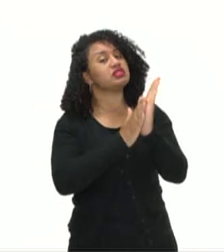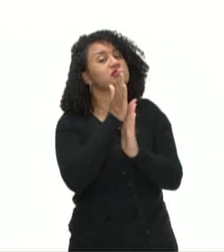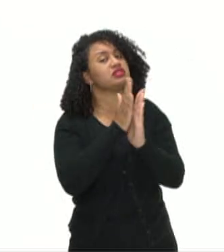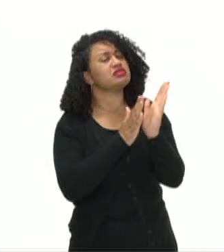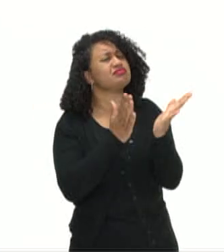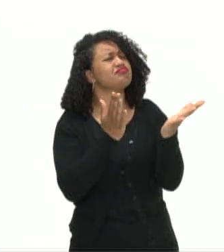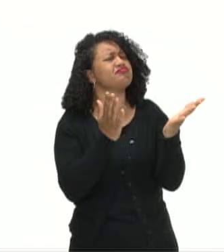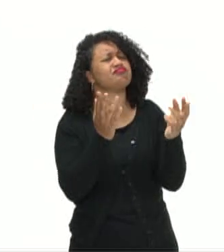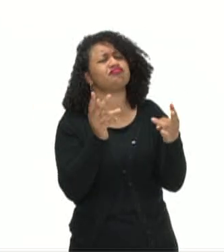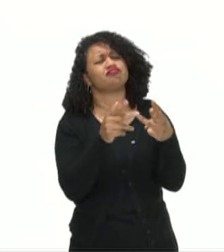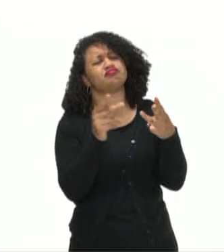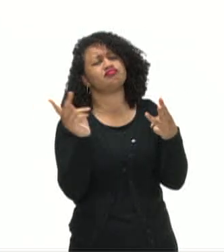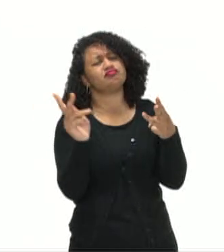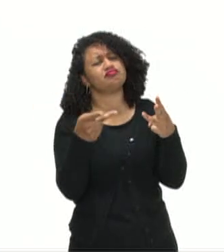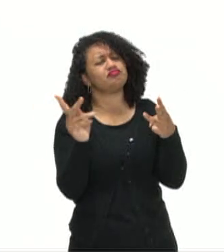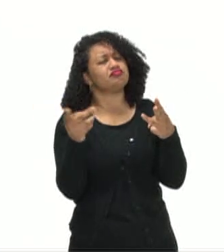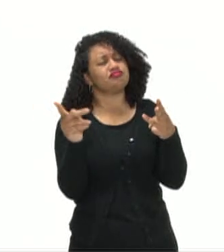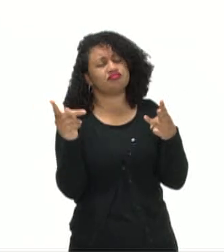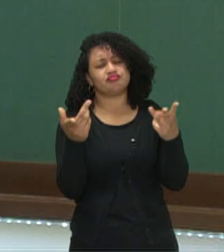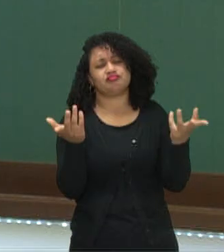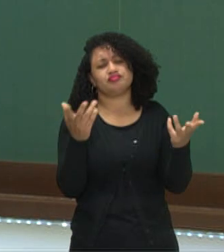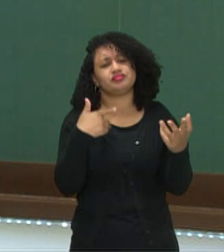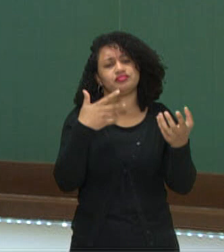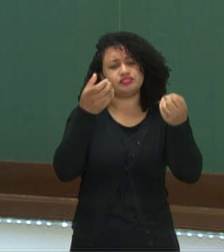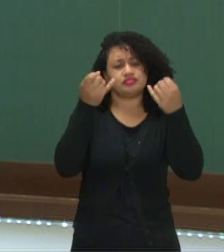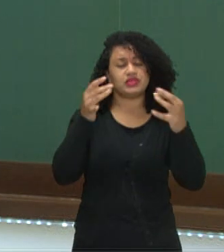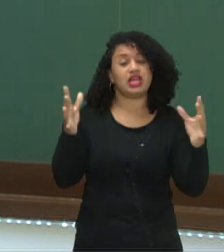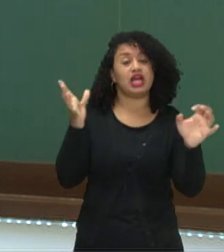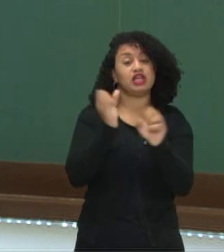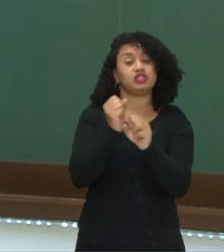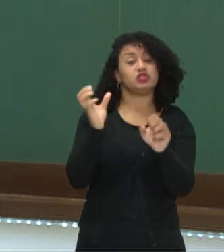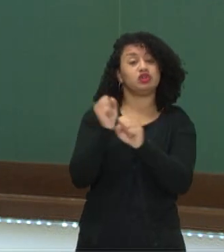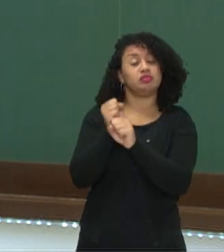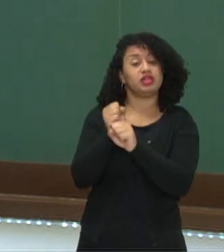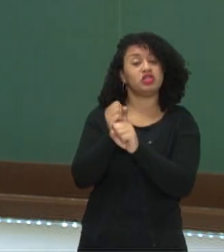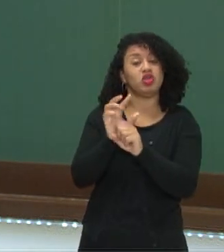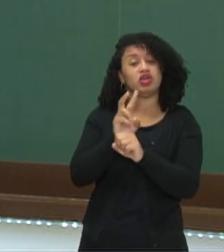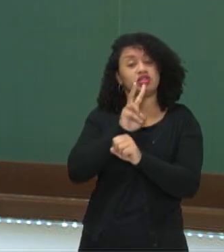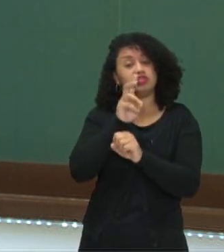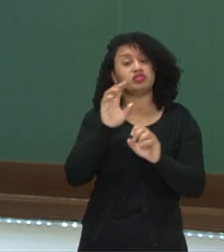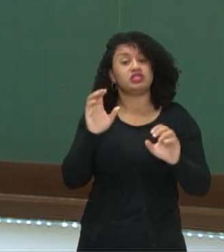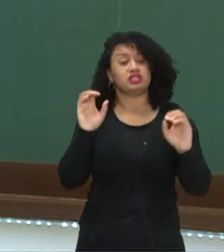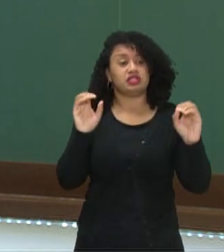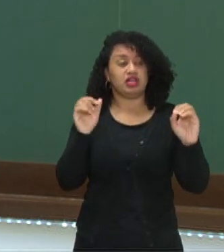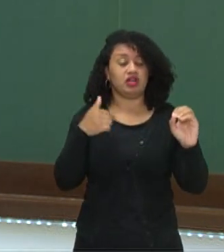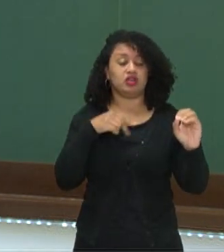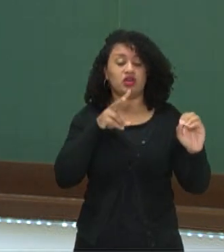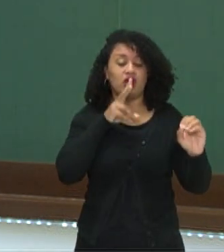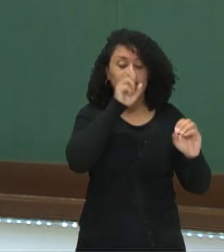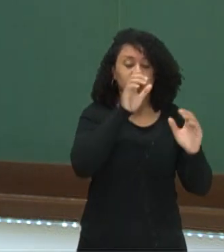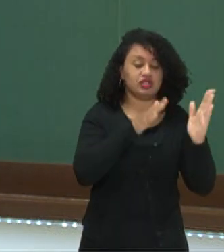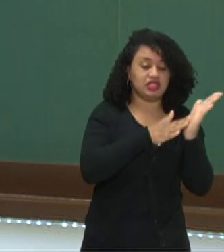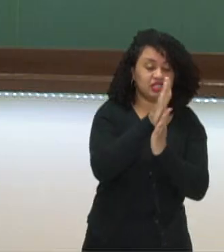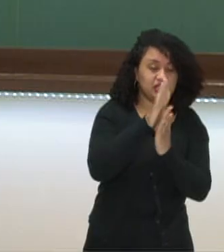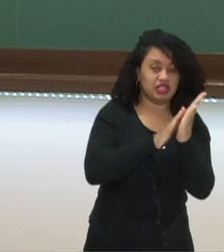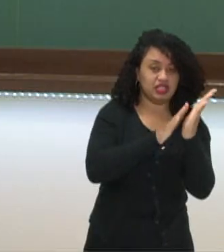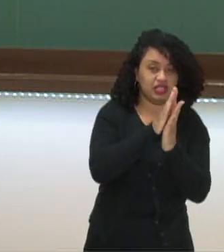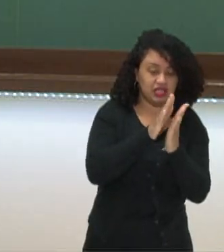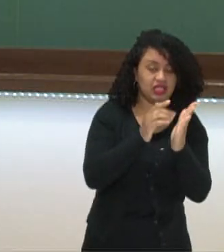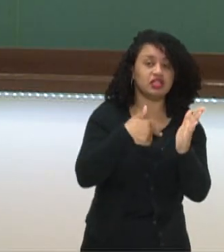É falsa, né? Como eu disse, a somatória das forças é 0, ou seja, a força de atrito ela está